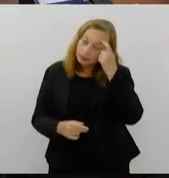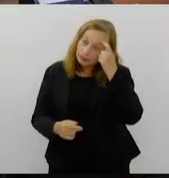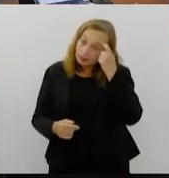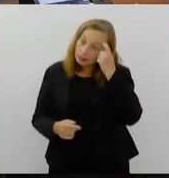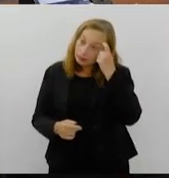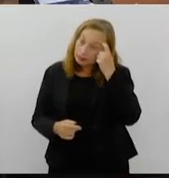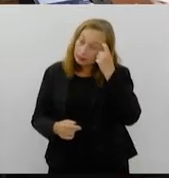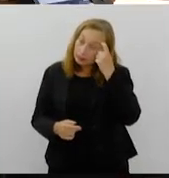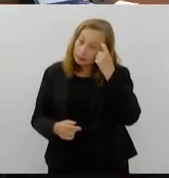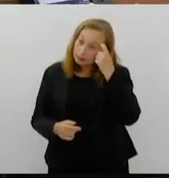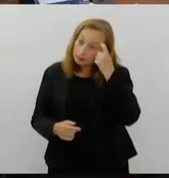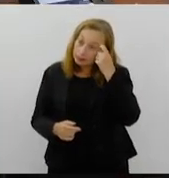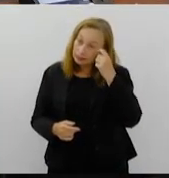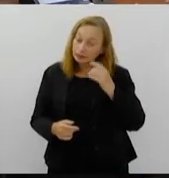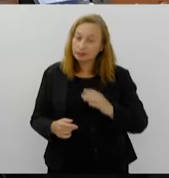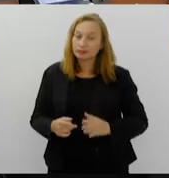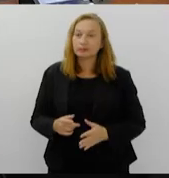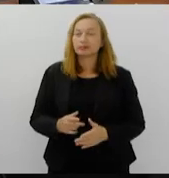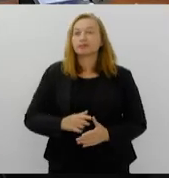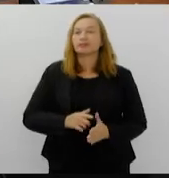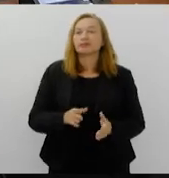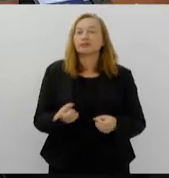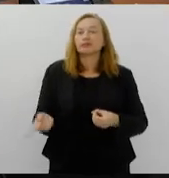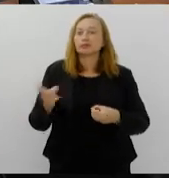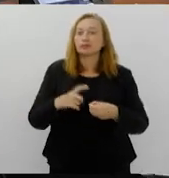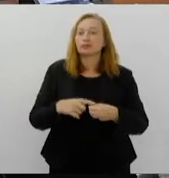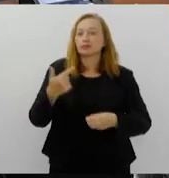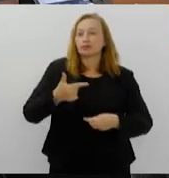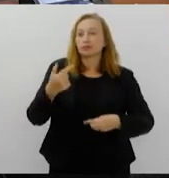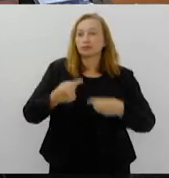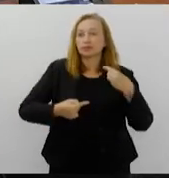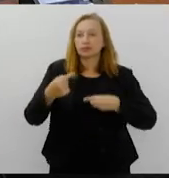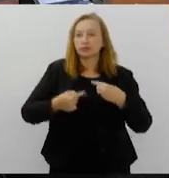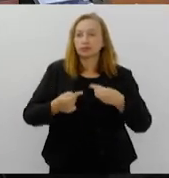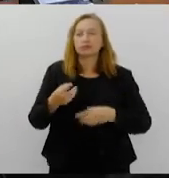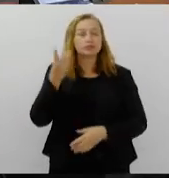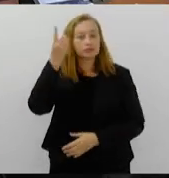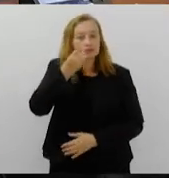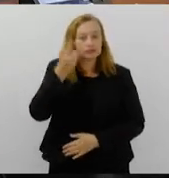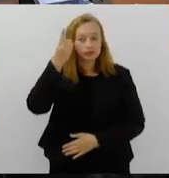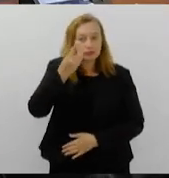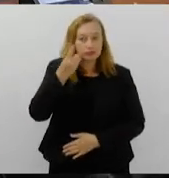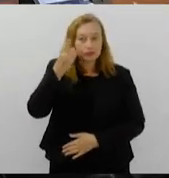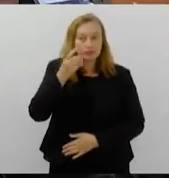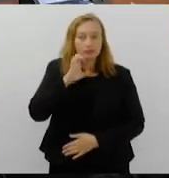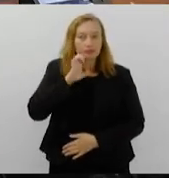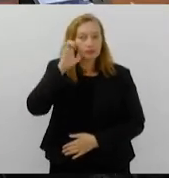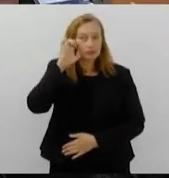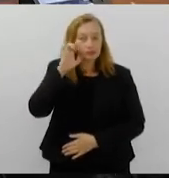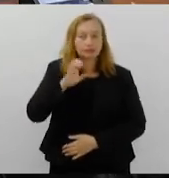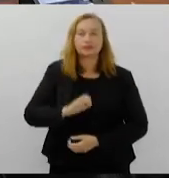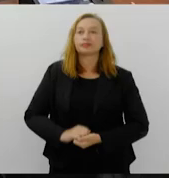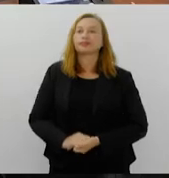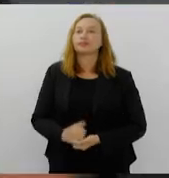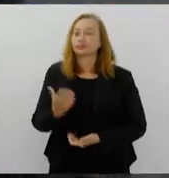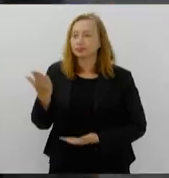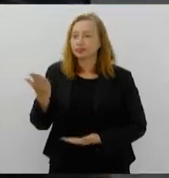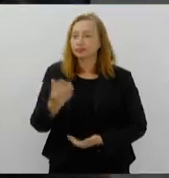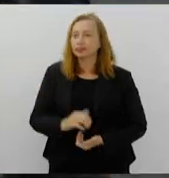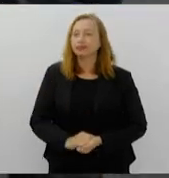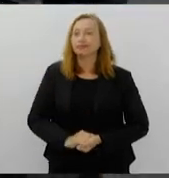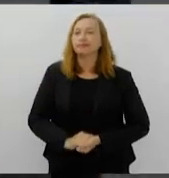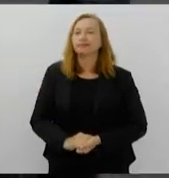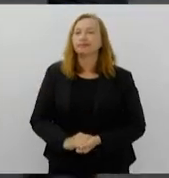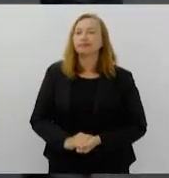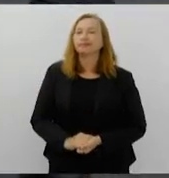Oi? Vai a redação do vencido para a segunda discussão. Deputada autora Élica Takimoto, por favor, para a declaração